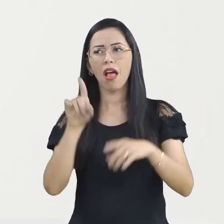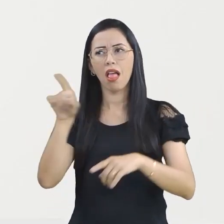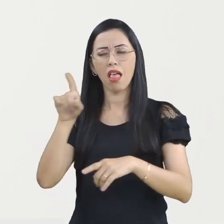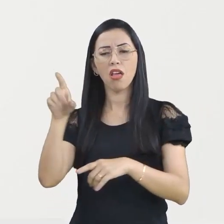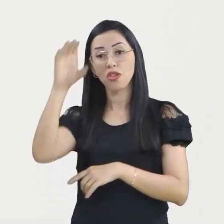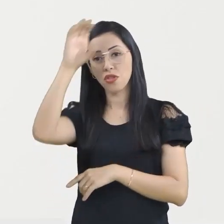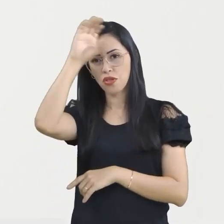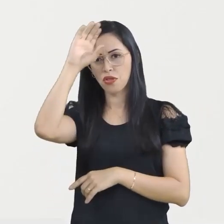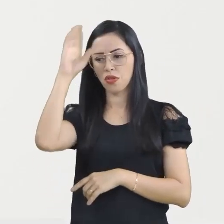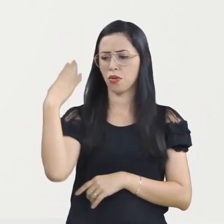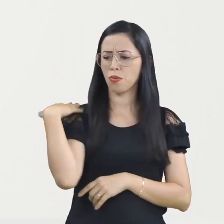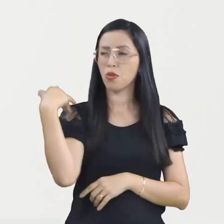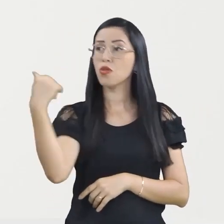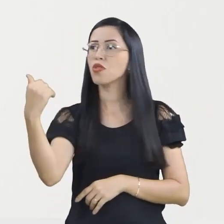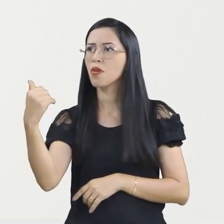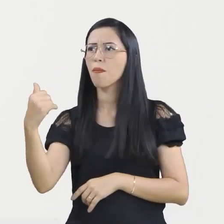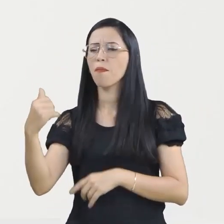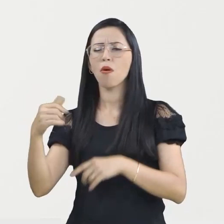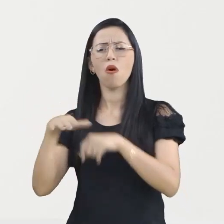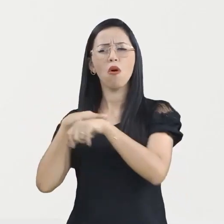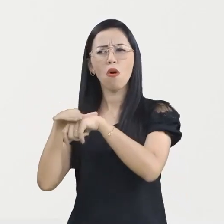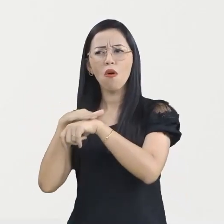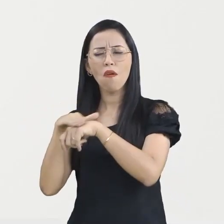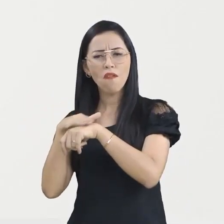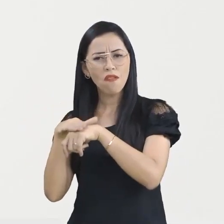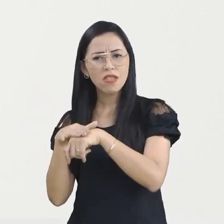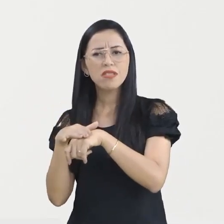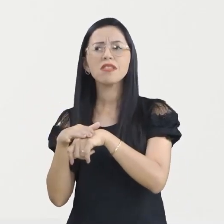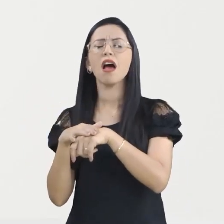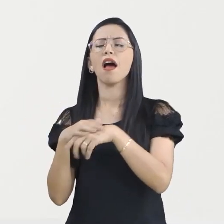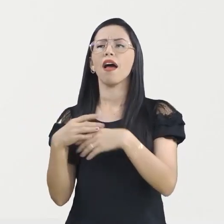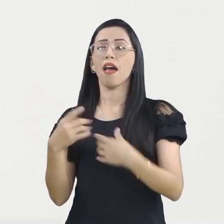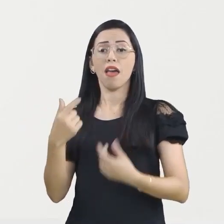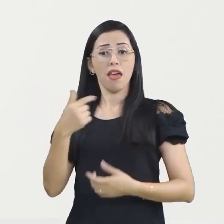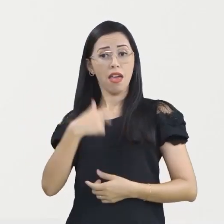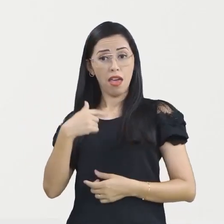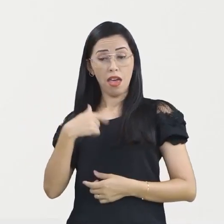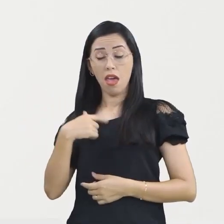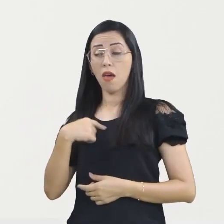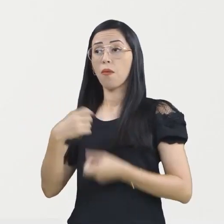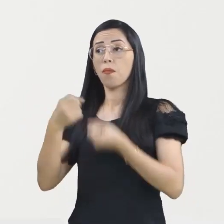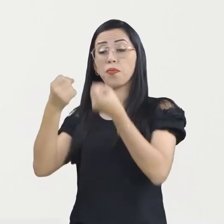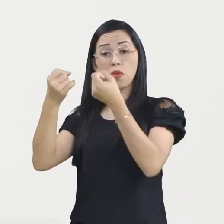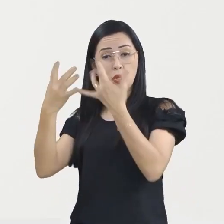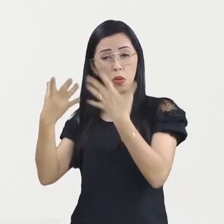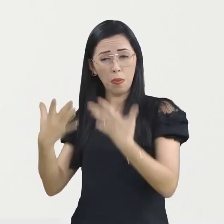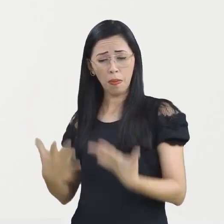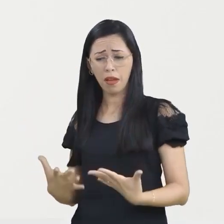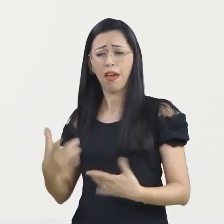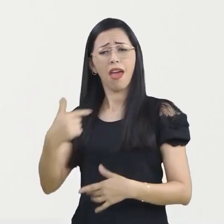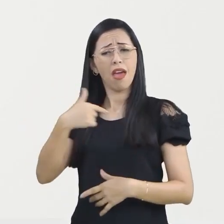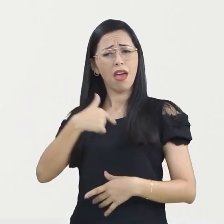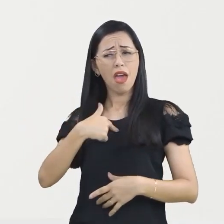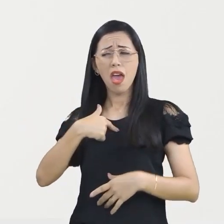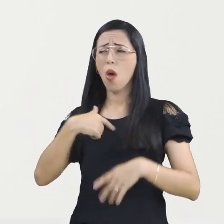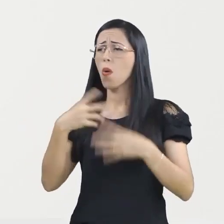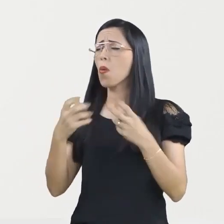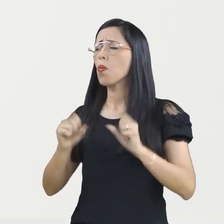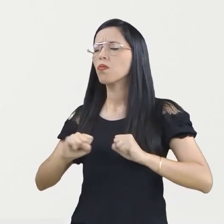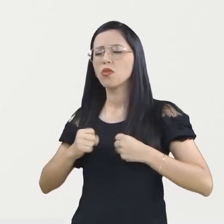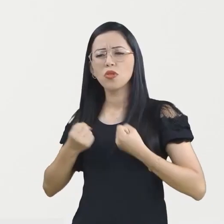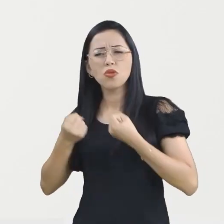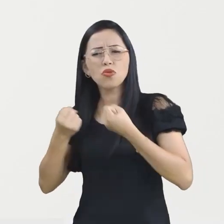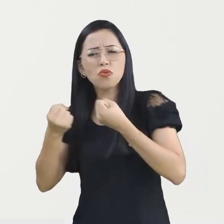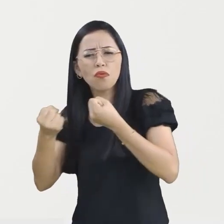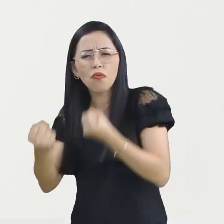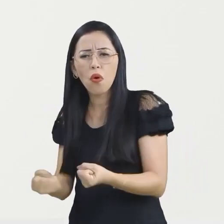e depois para mais outra. Eu disse a ela que me esforçava muito nas minhas